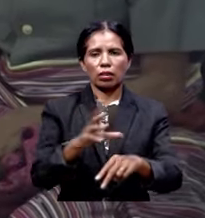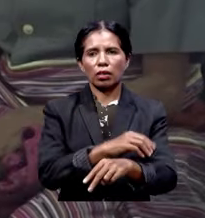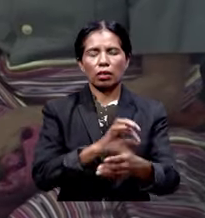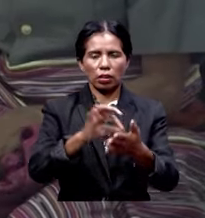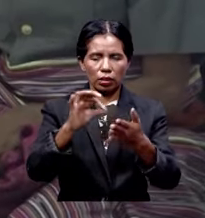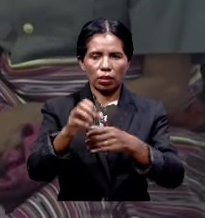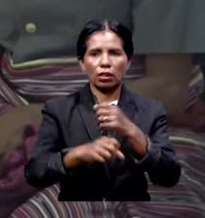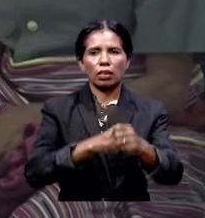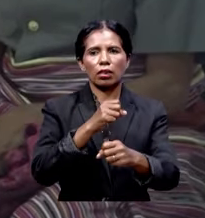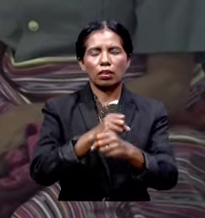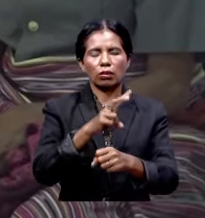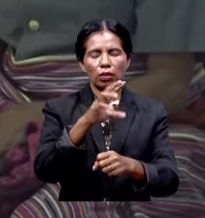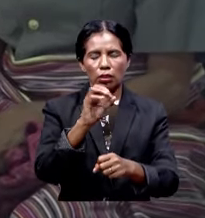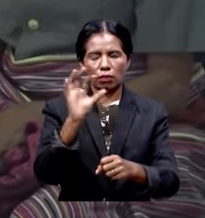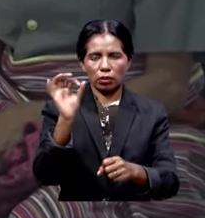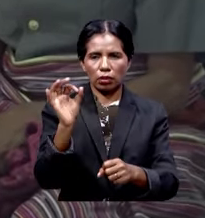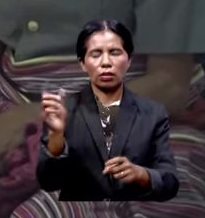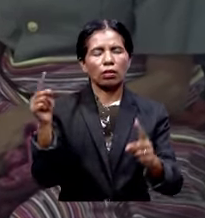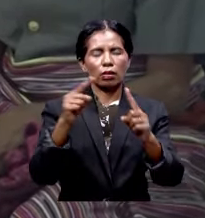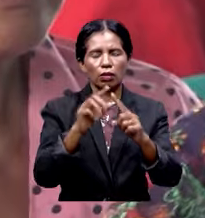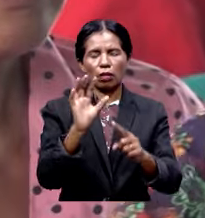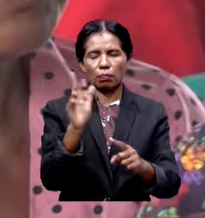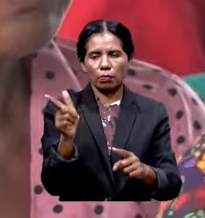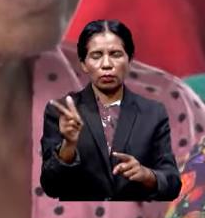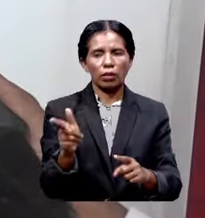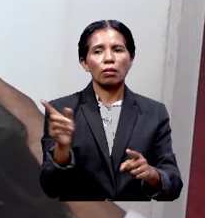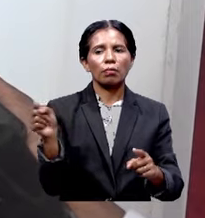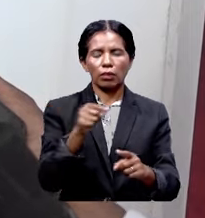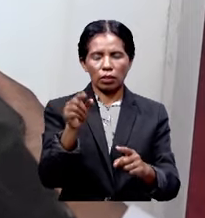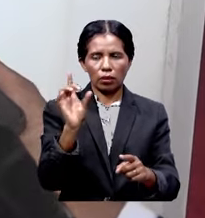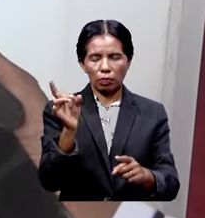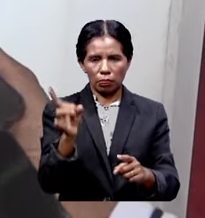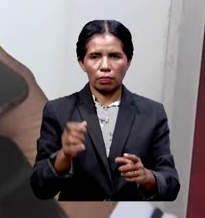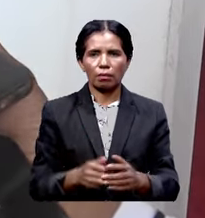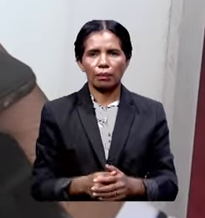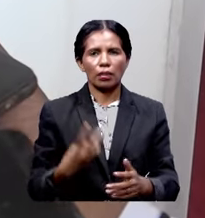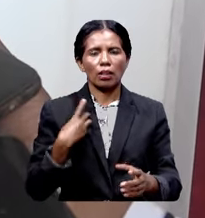Cresista e Atina Rio Ruacia to 1% o Alonulo Resin. Ana me concluiu na